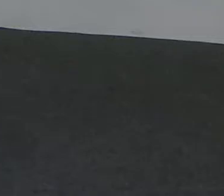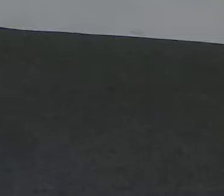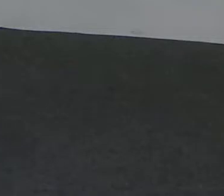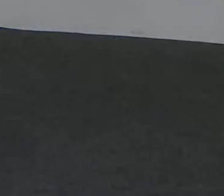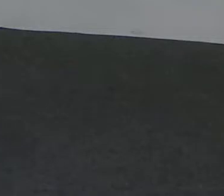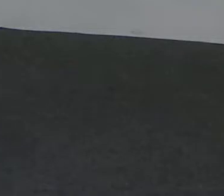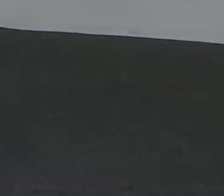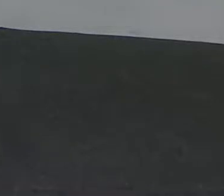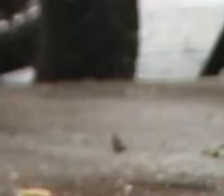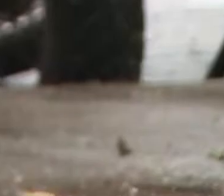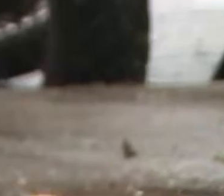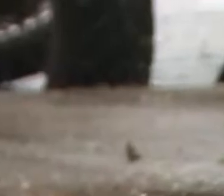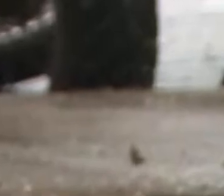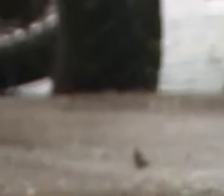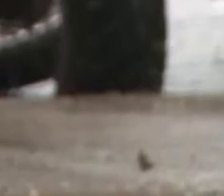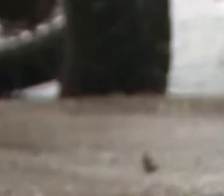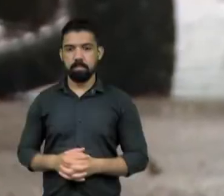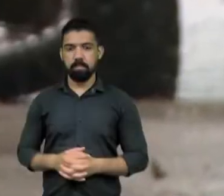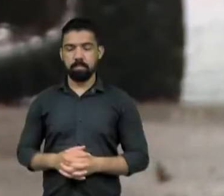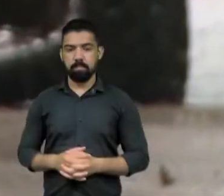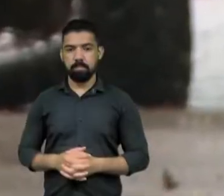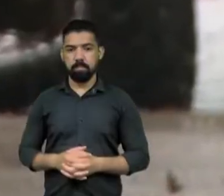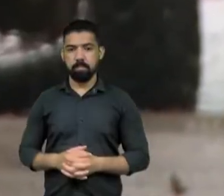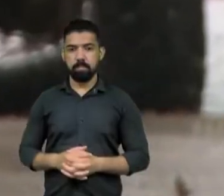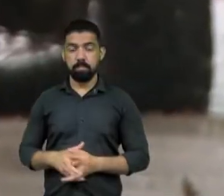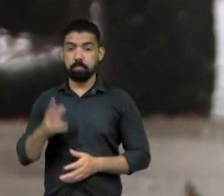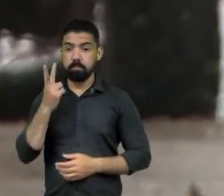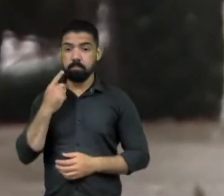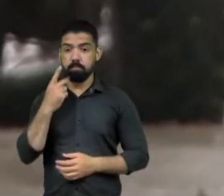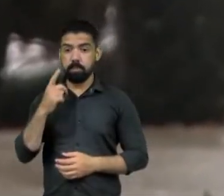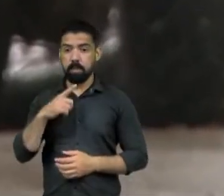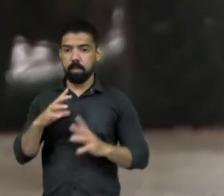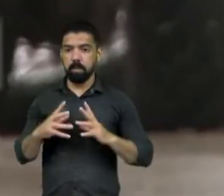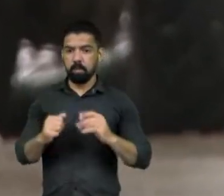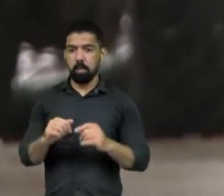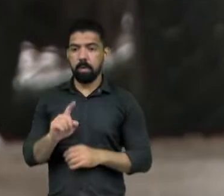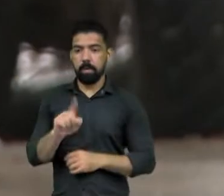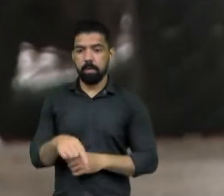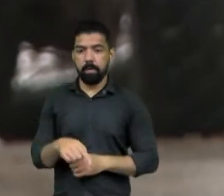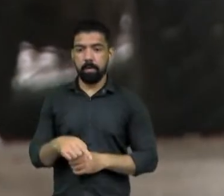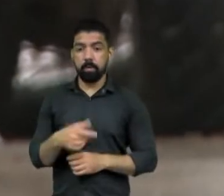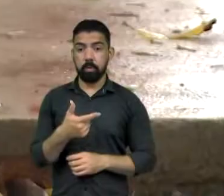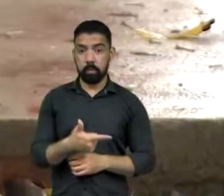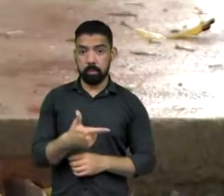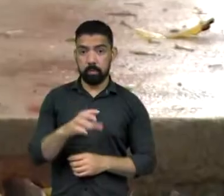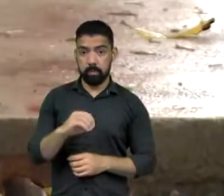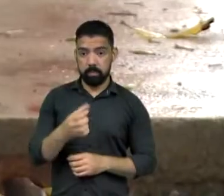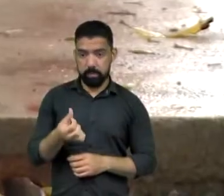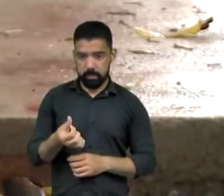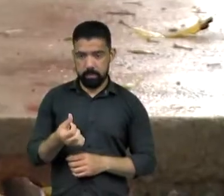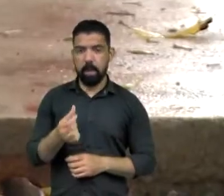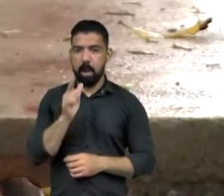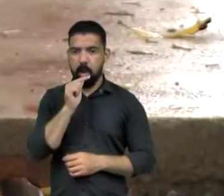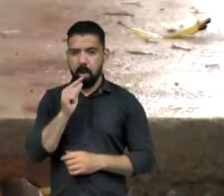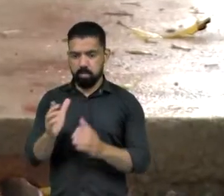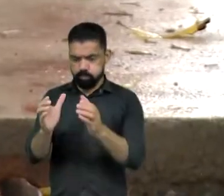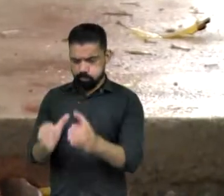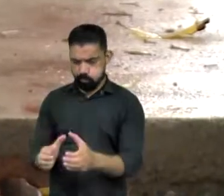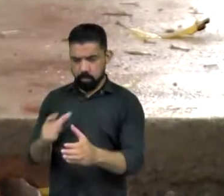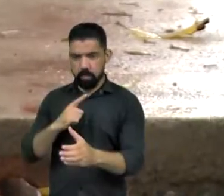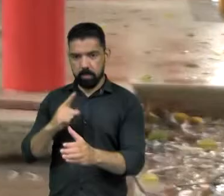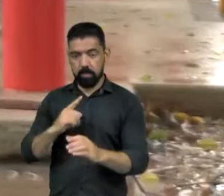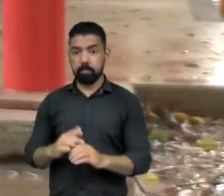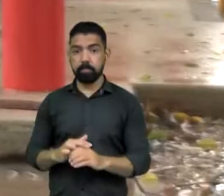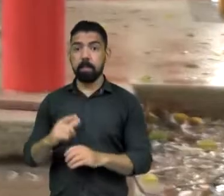incêndios. Fortaleza possui ao todo 206 hidrantes. Nos últimos 3 meses, 50 novos equipamentos